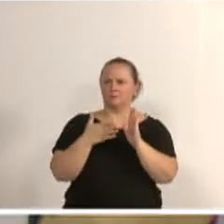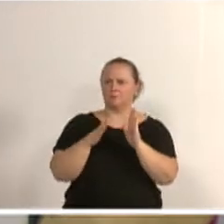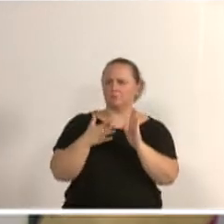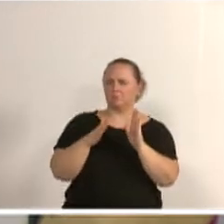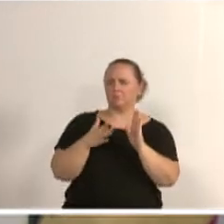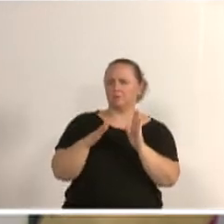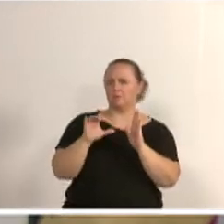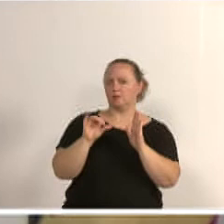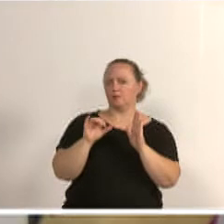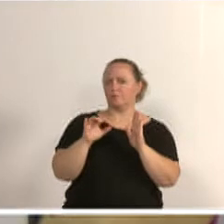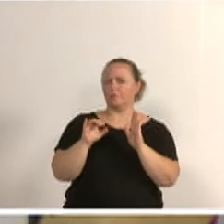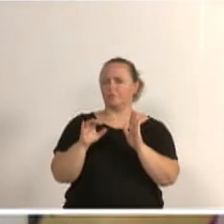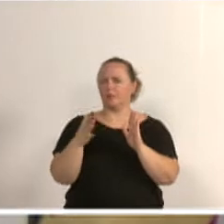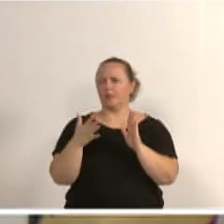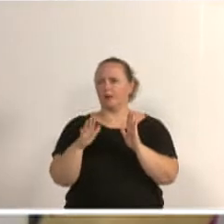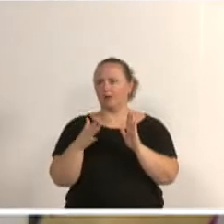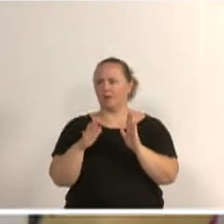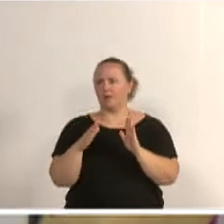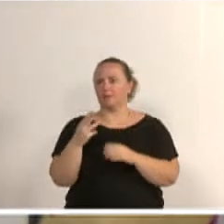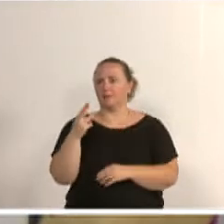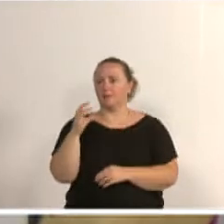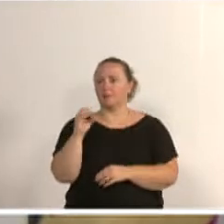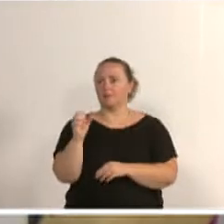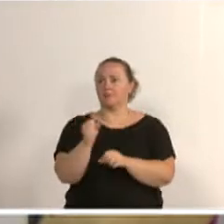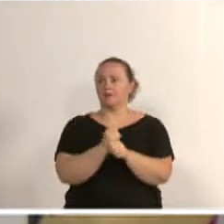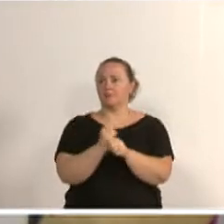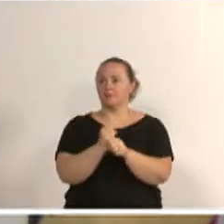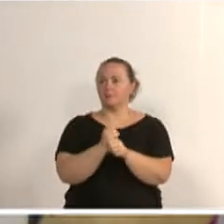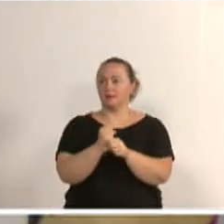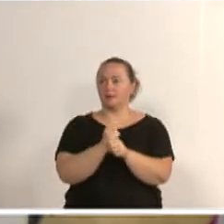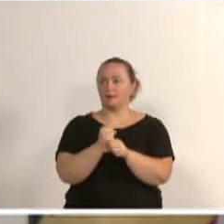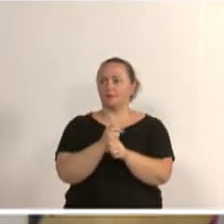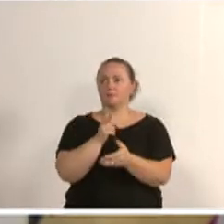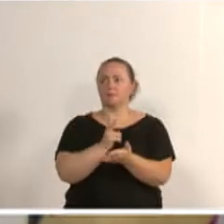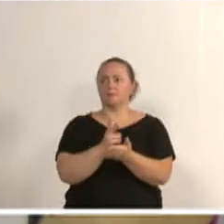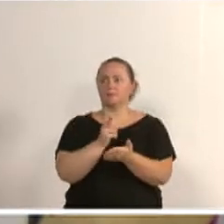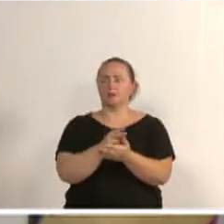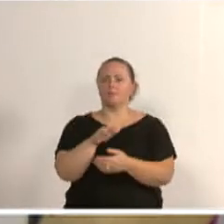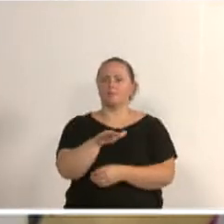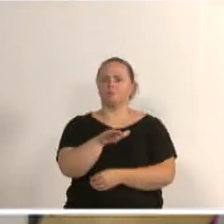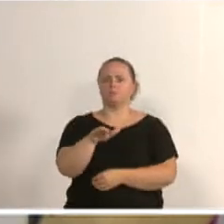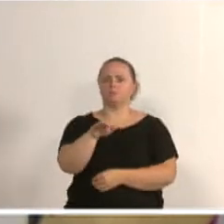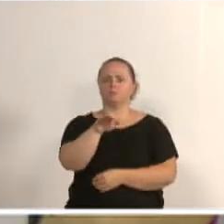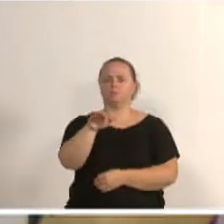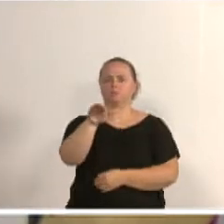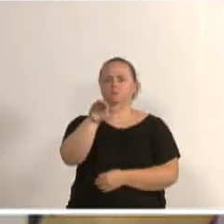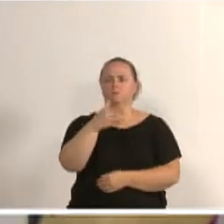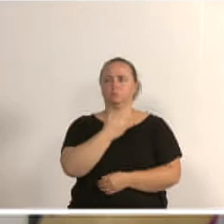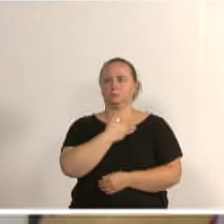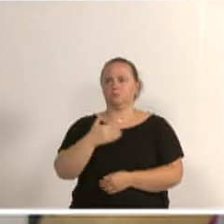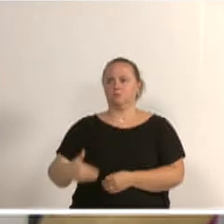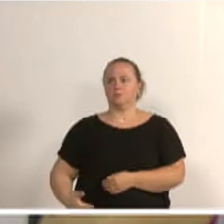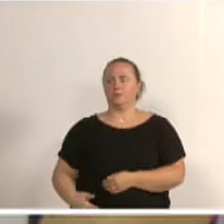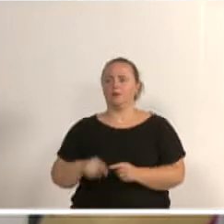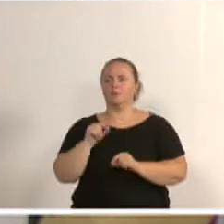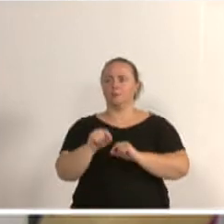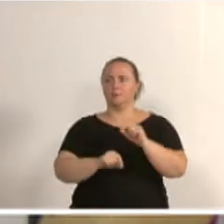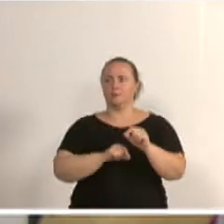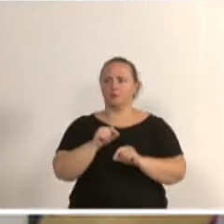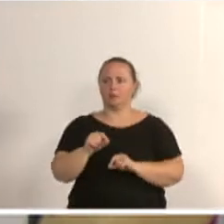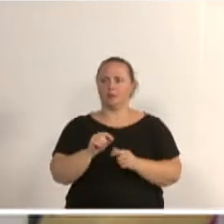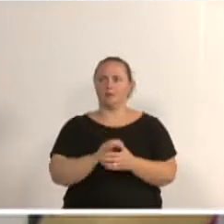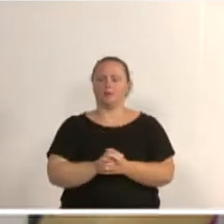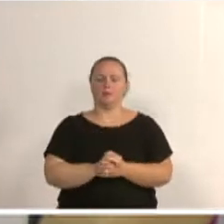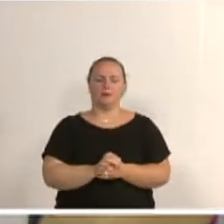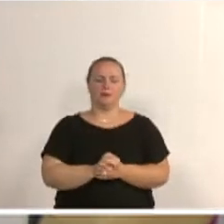década de 90, durante 30 anos, os ônibus percorriam só um caminho só. Né? E com o governo popular de Blumenau, nós